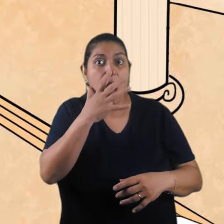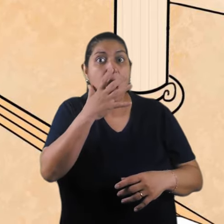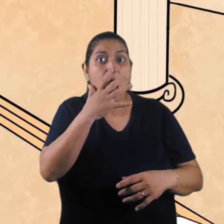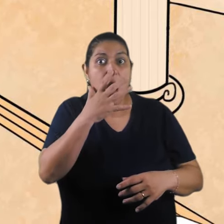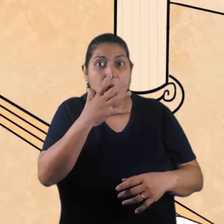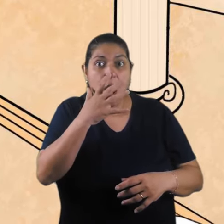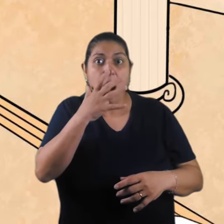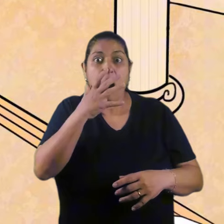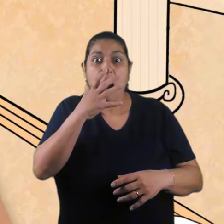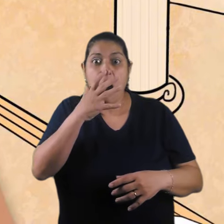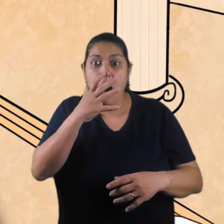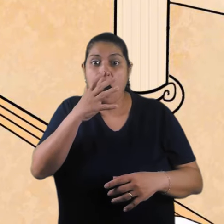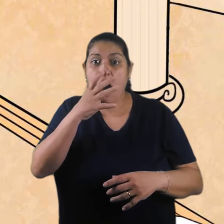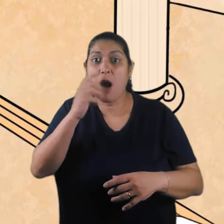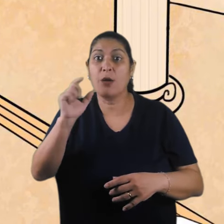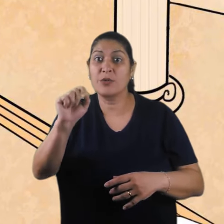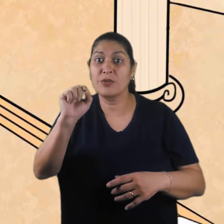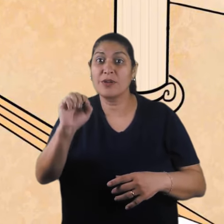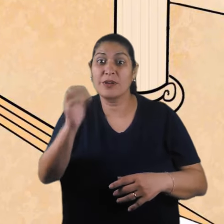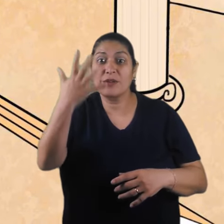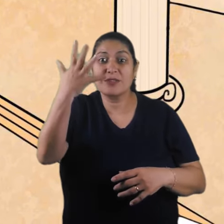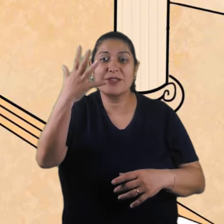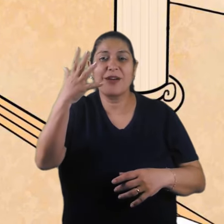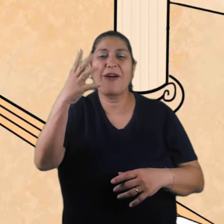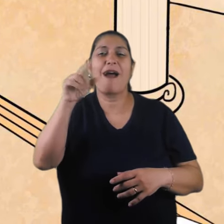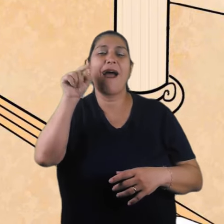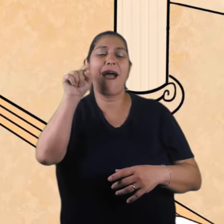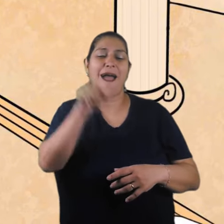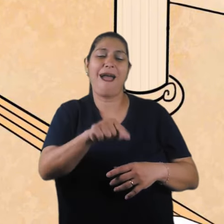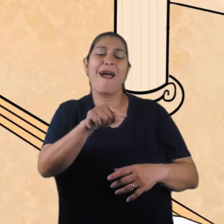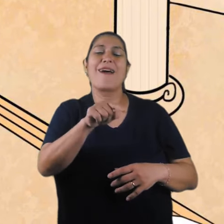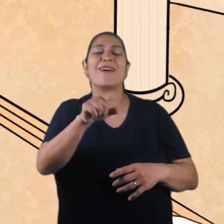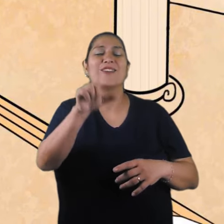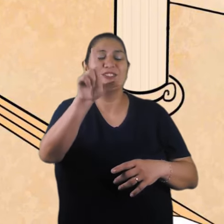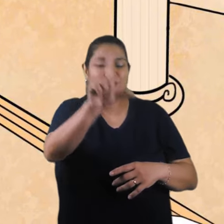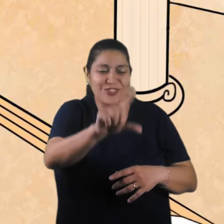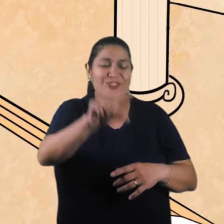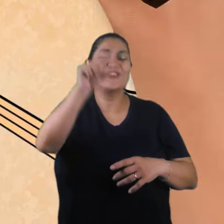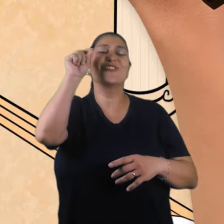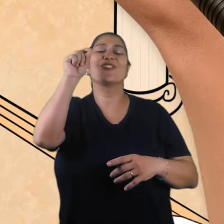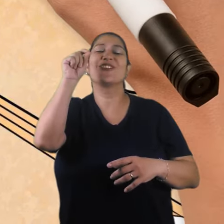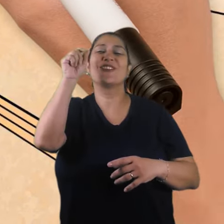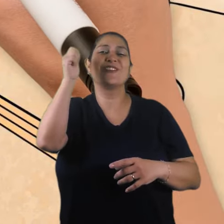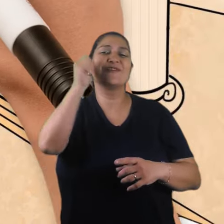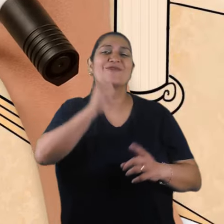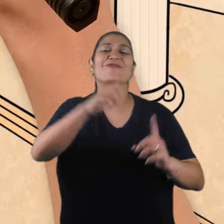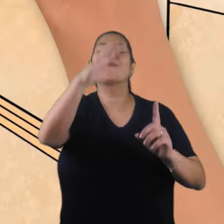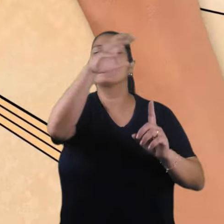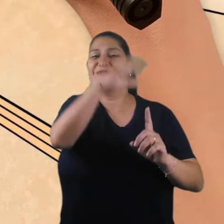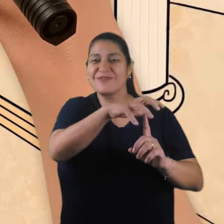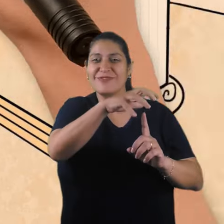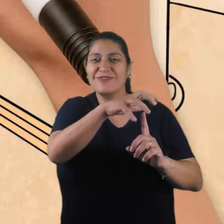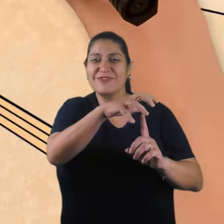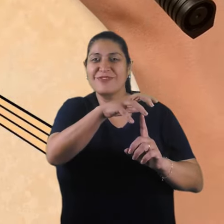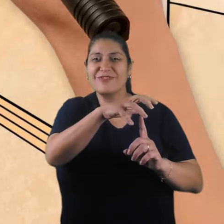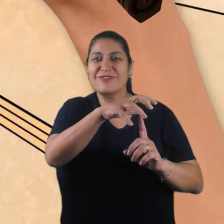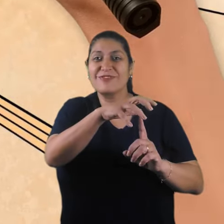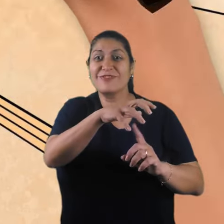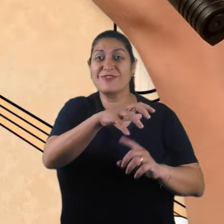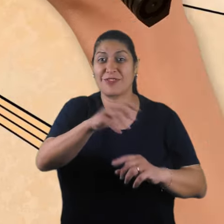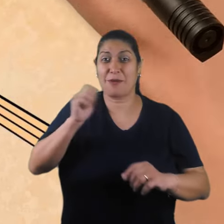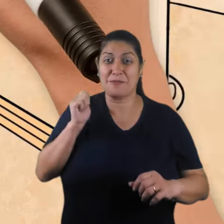sido apresentada. E o inesperado aconteceu. Ester foi coroada